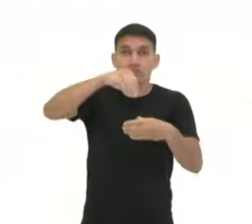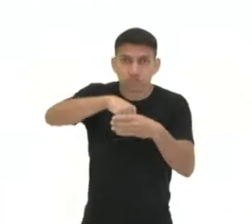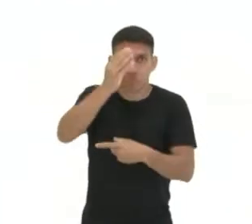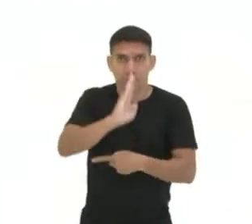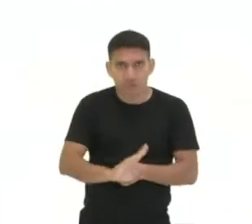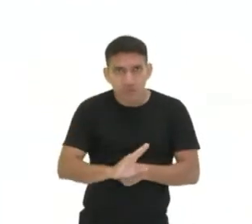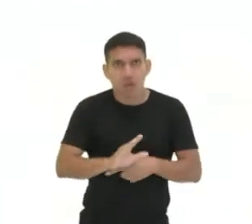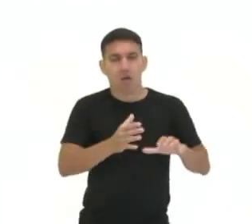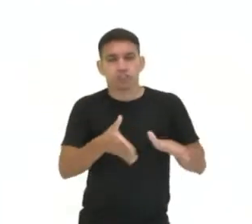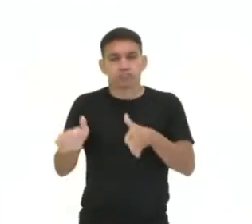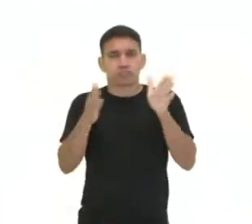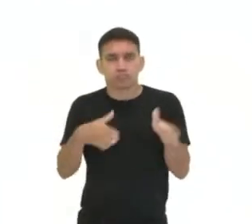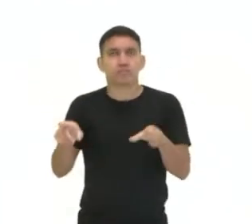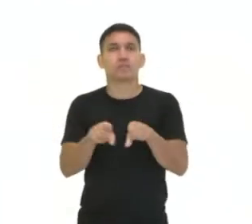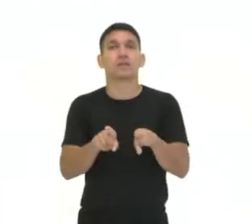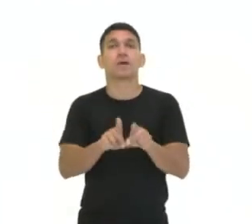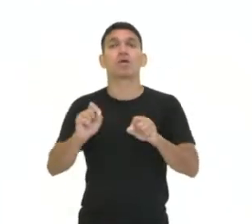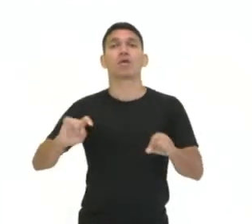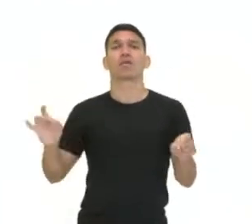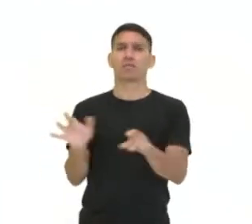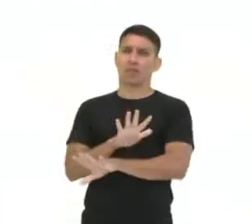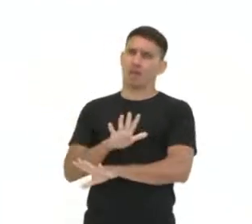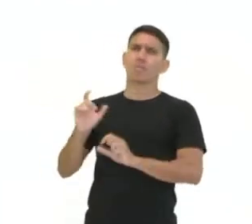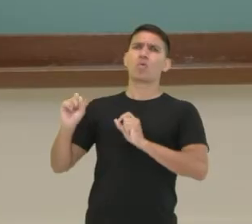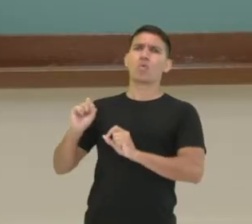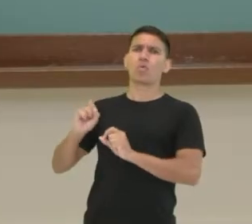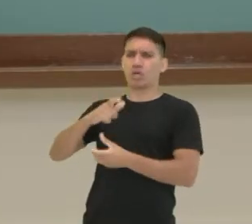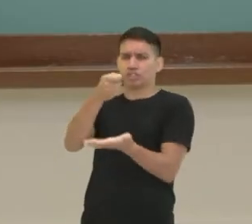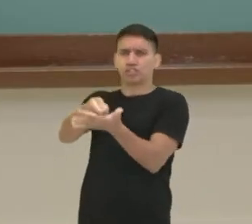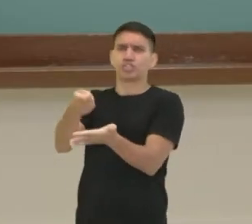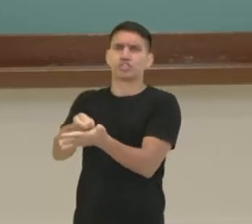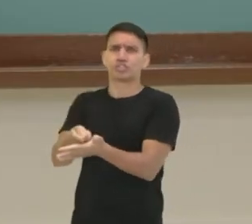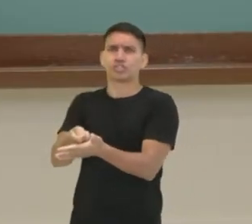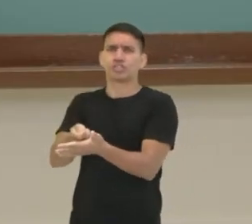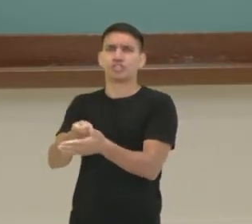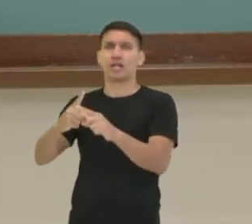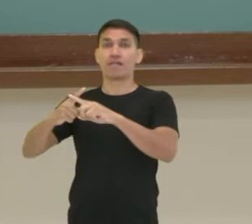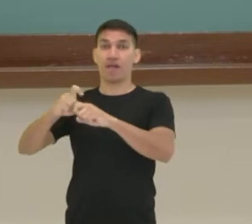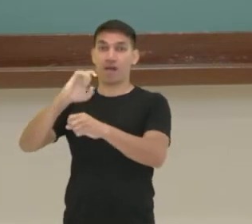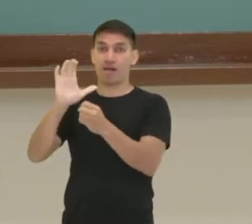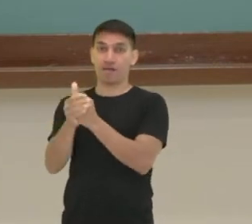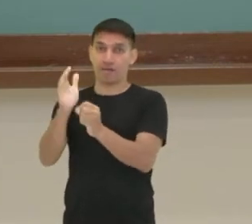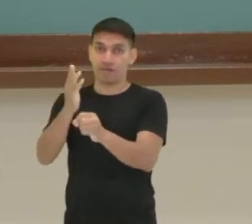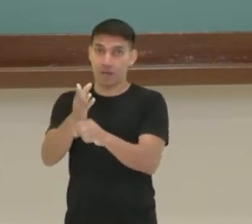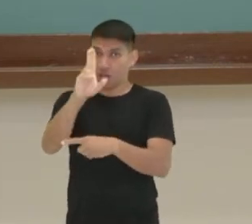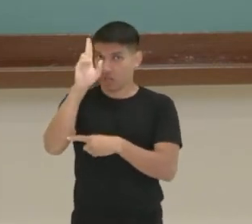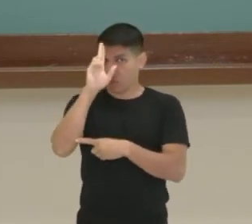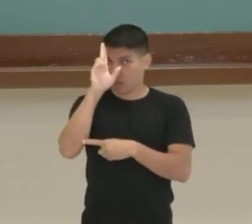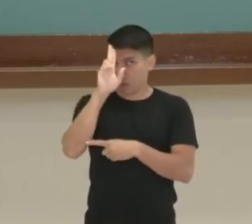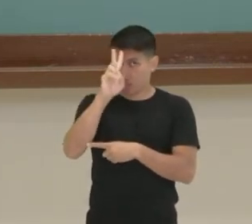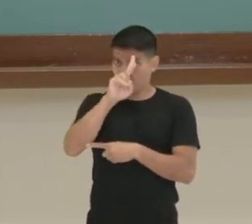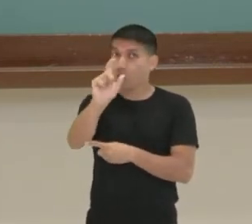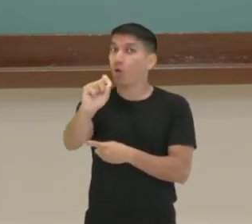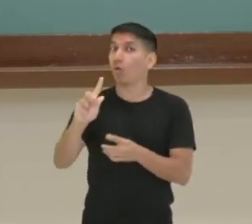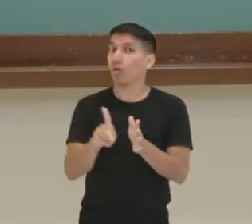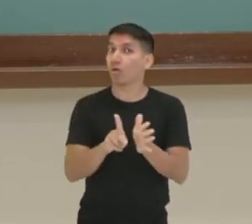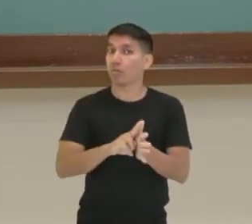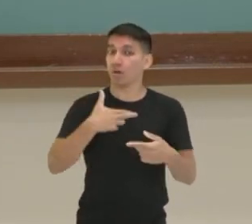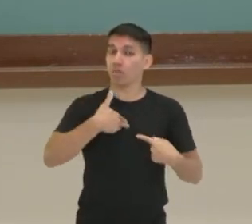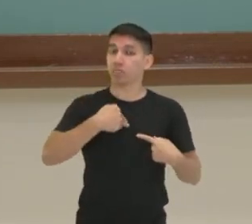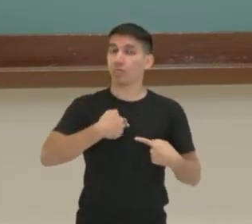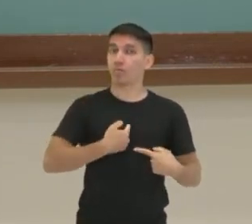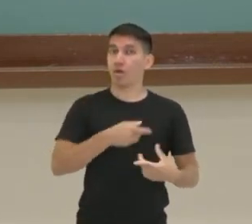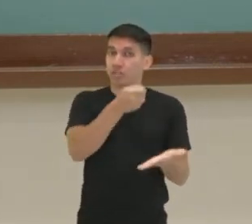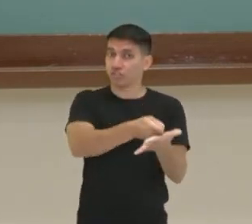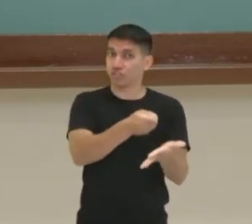das ditaduras nazi-fascistas de 1945. Vamos lembrar que a ditadura Vargas, a ditadura de Getúlio Vargas, o Estado